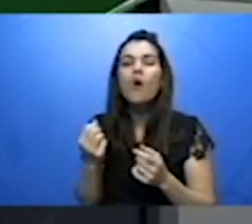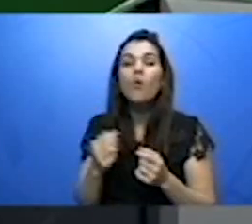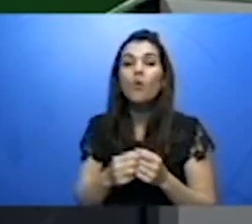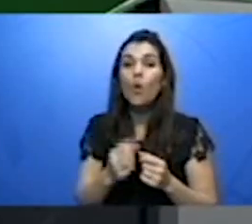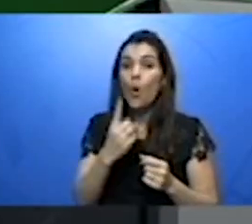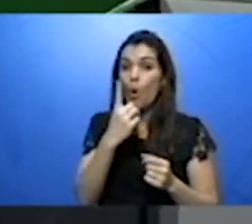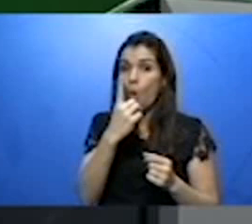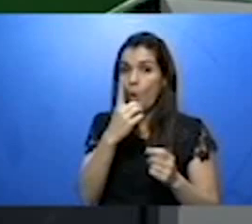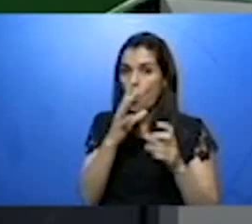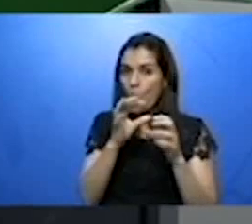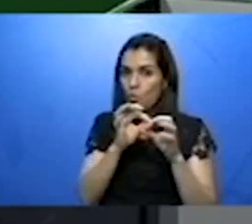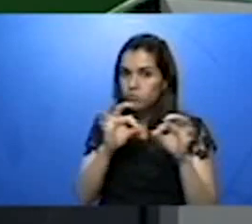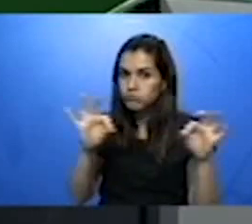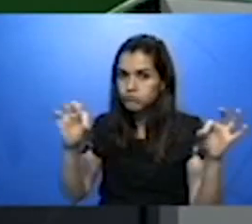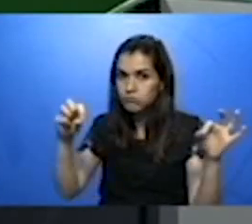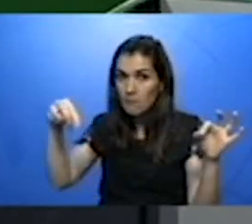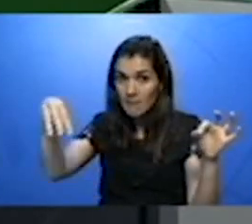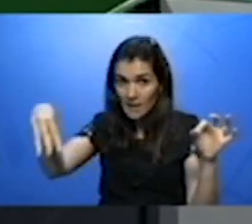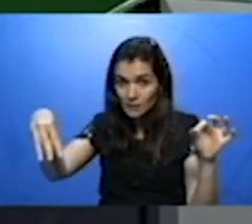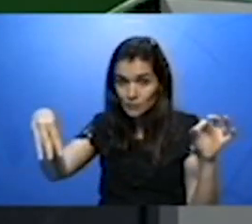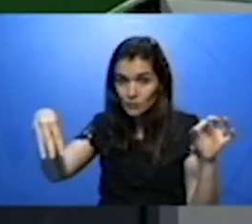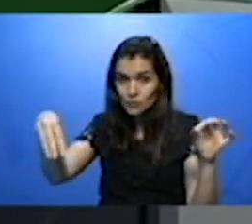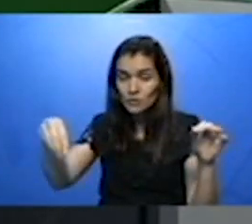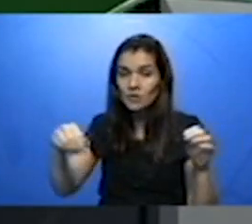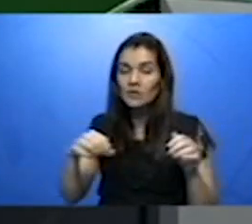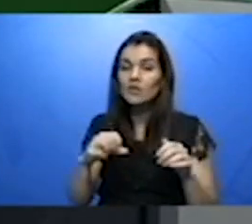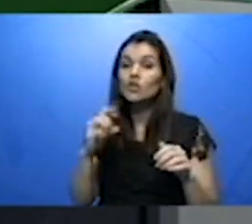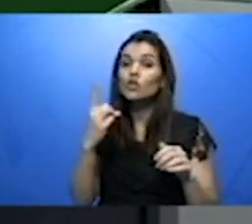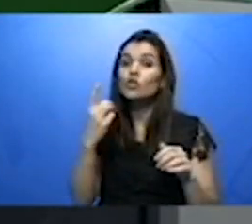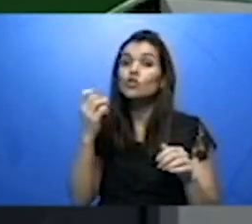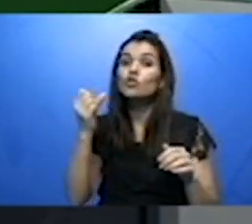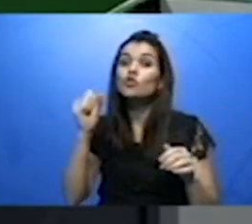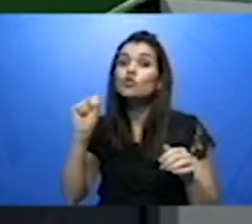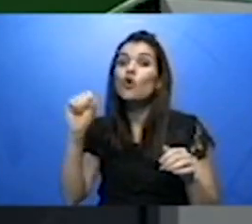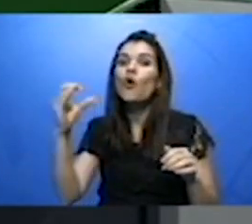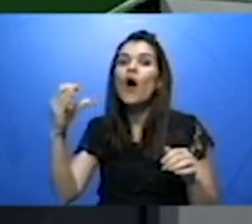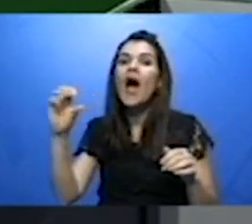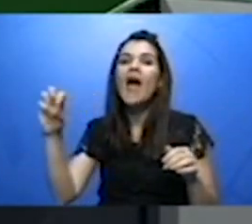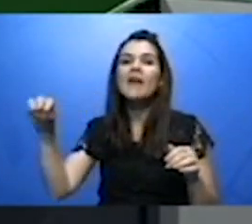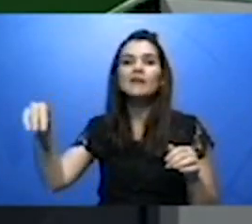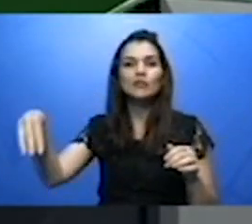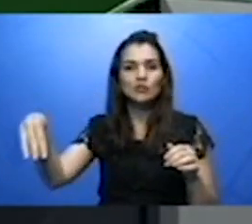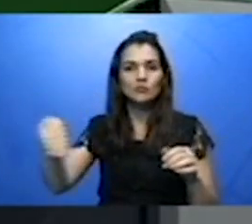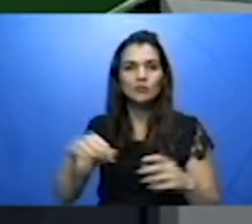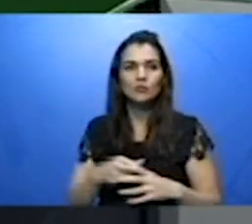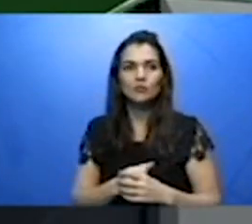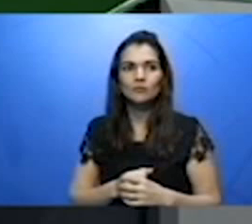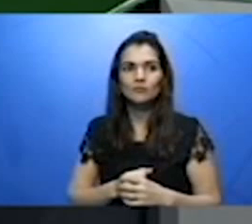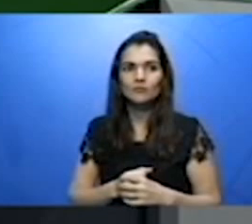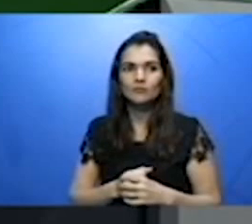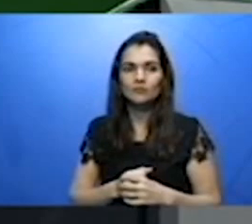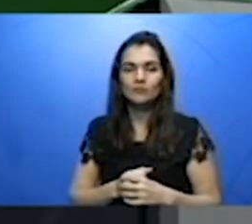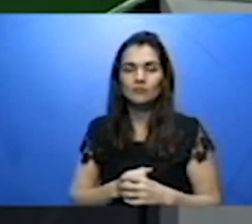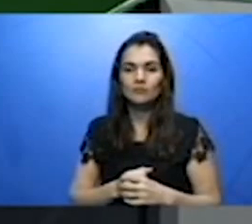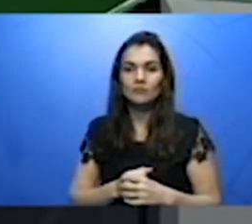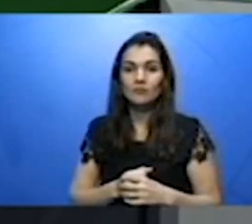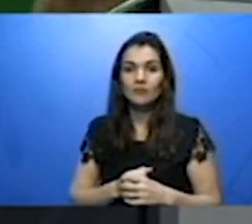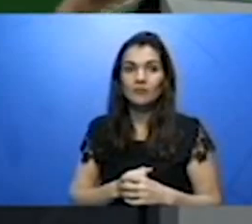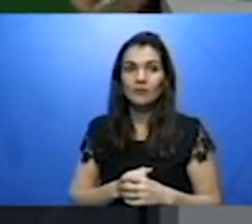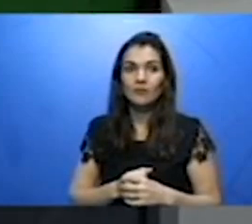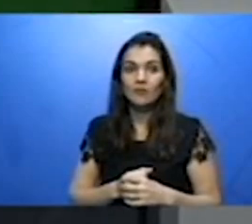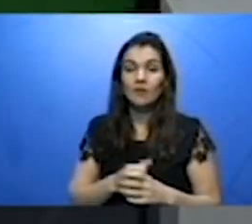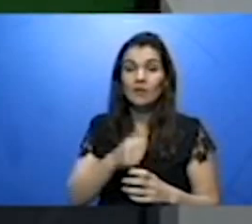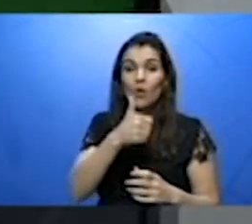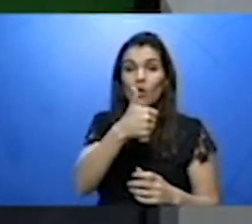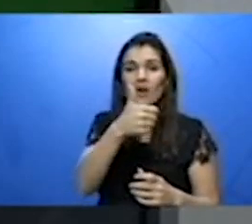e 18 cm por 118 cm = 6 cm mais 18 ou